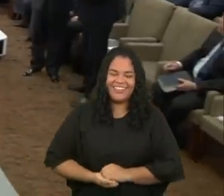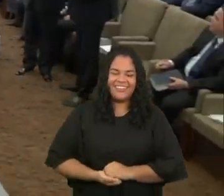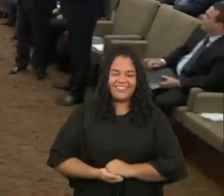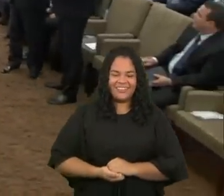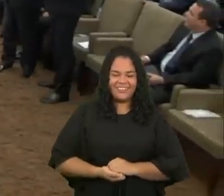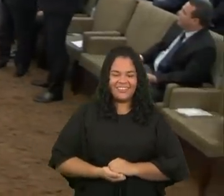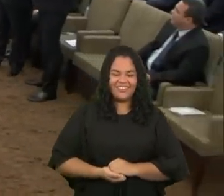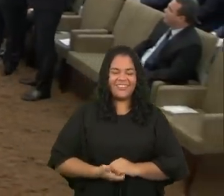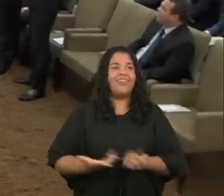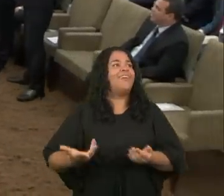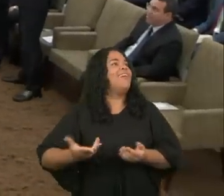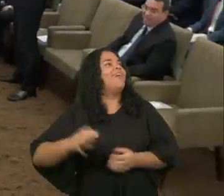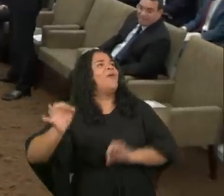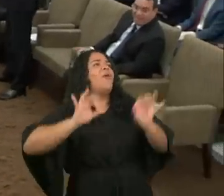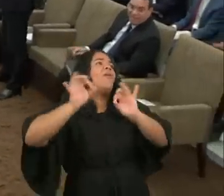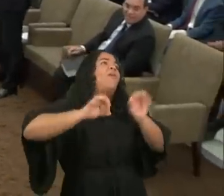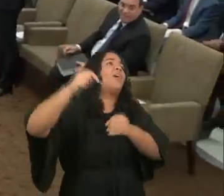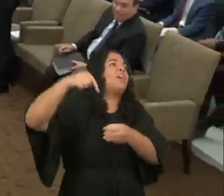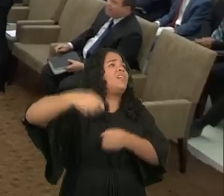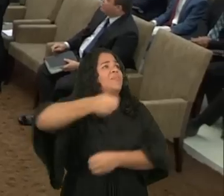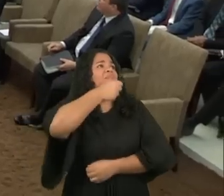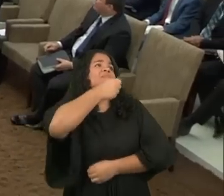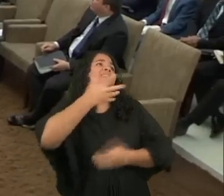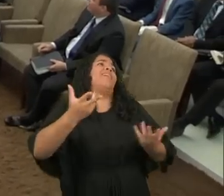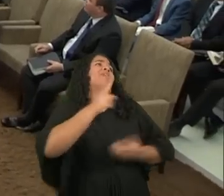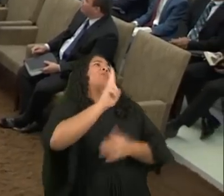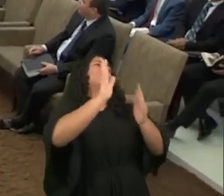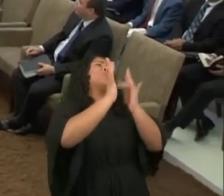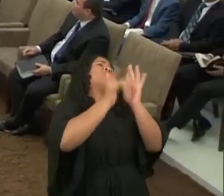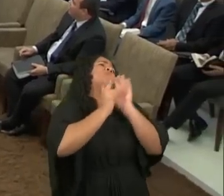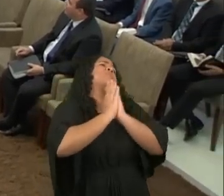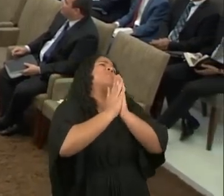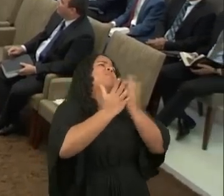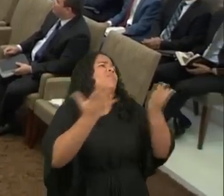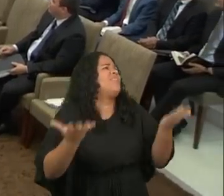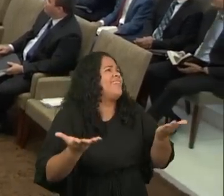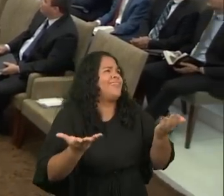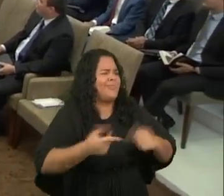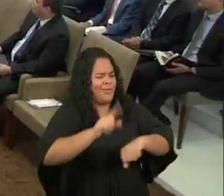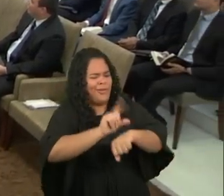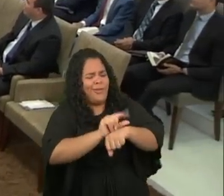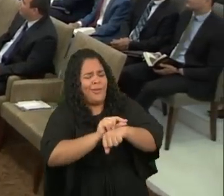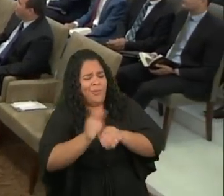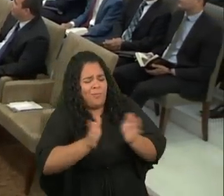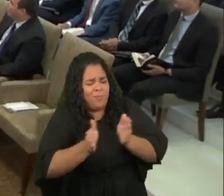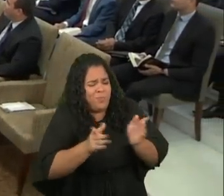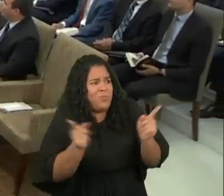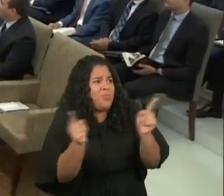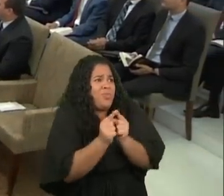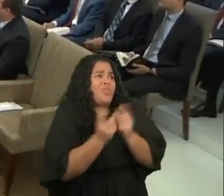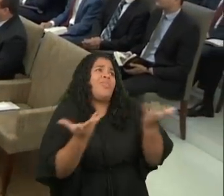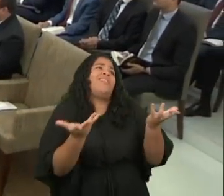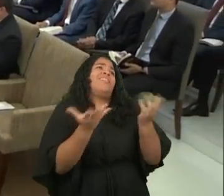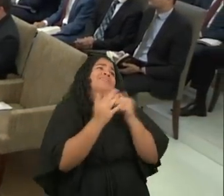Abra aqui, meu filho, tem que estar conectado, em nome de Jesus. Eu tenho pouco tempo para pregar hoje.